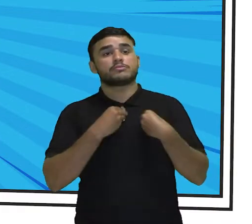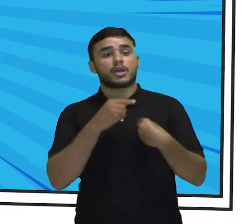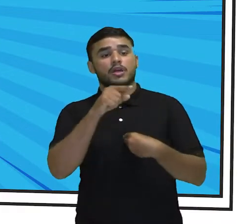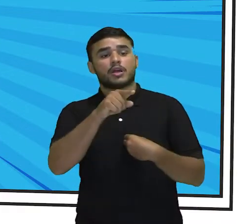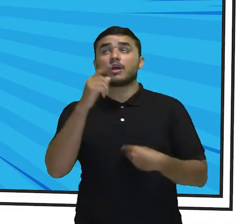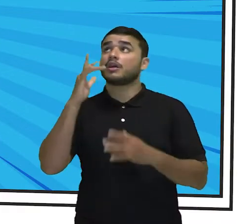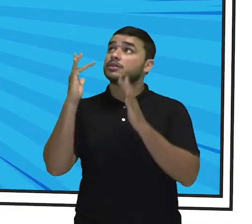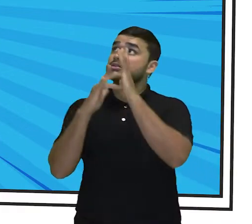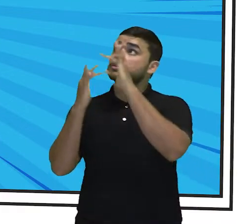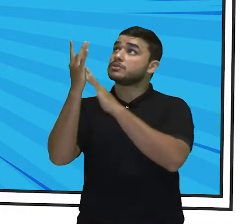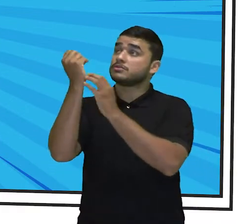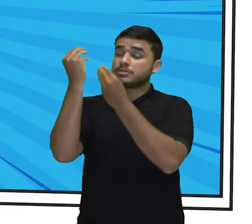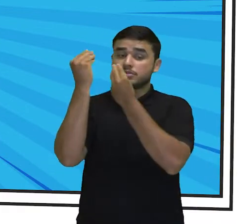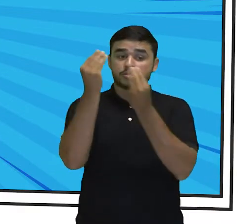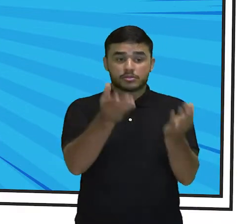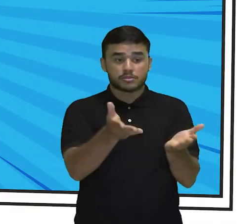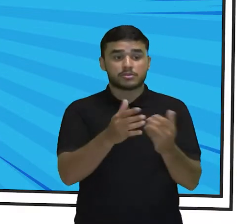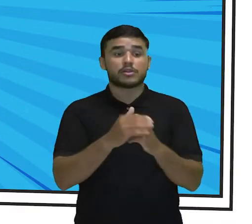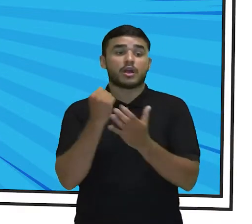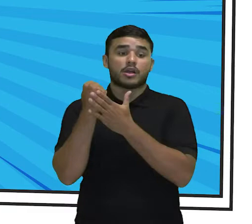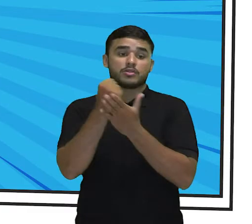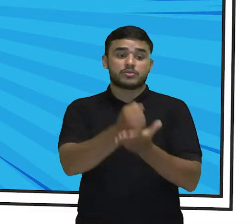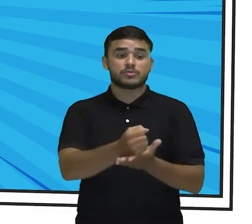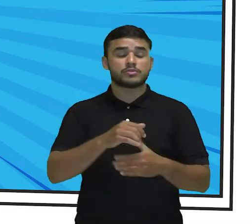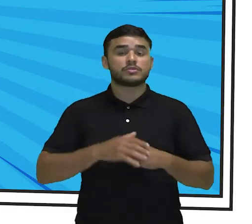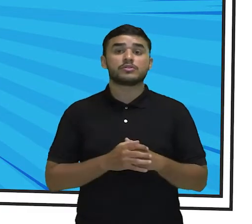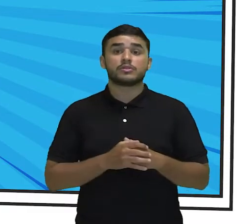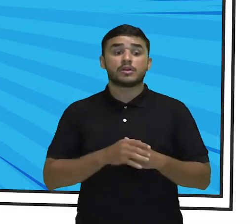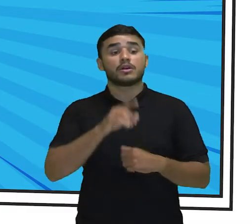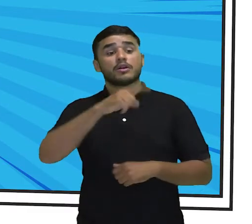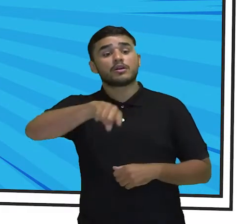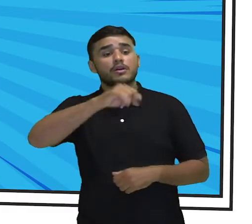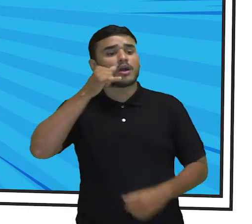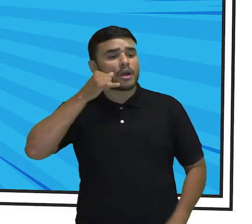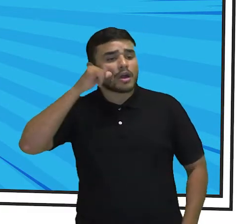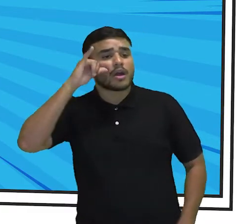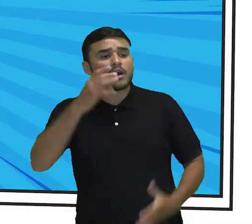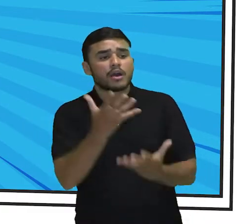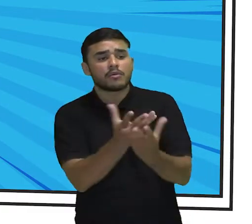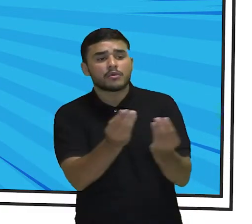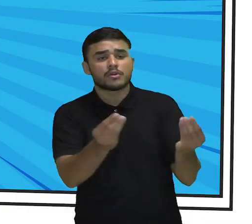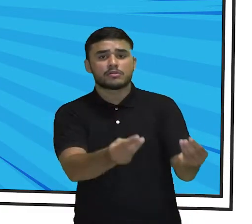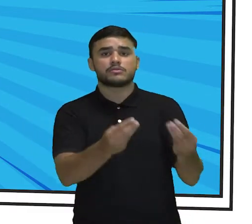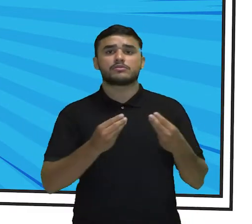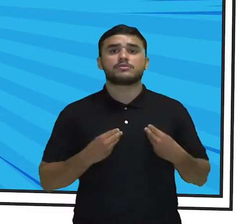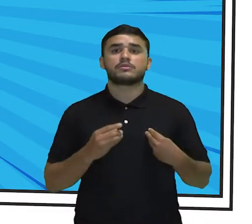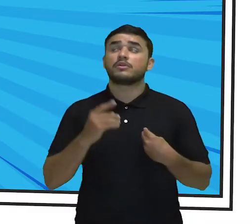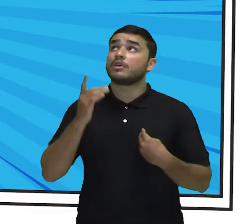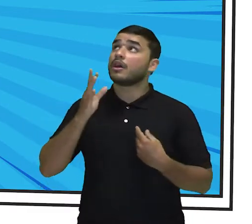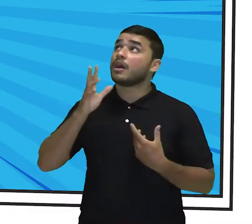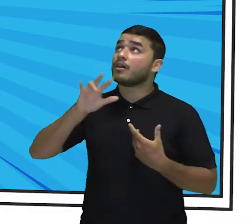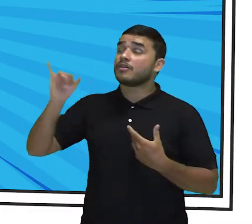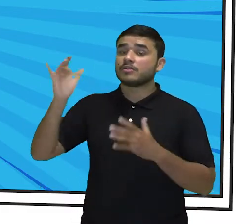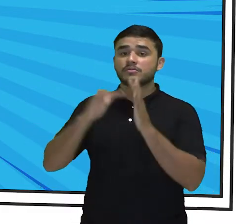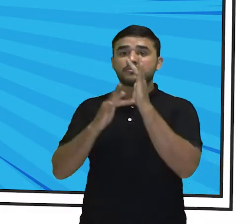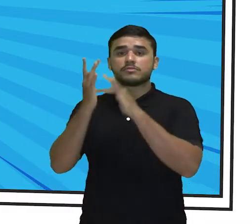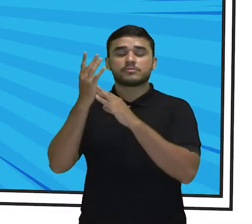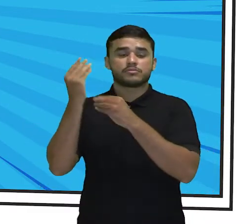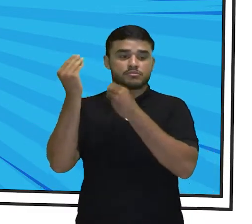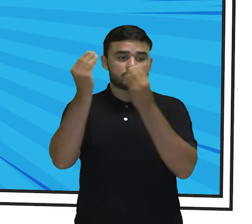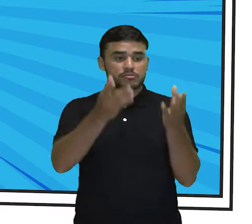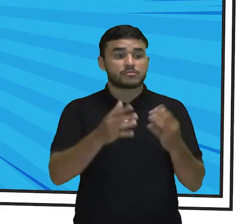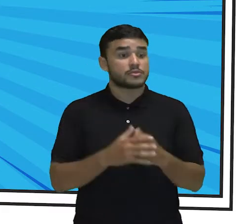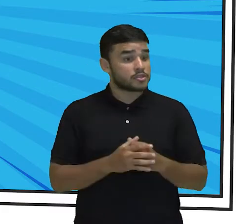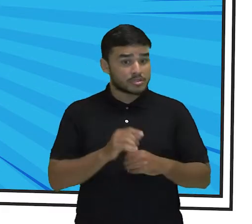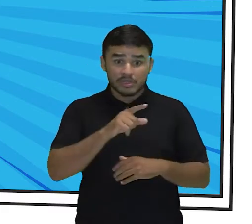seu gado que Deus vai lhe salvar. Padre, eu dei toda a minha fortuna para o senhor e Deus não me salvou, ainda estou com esse mal.